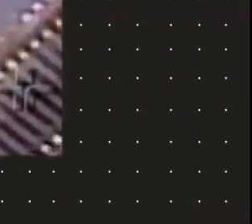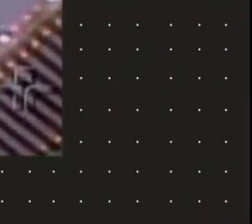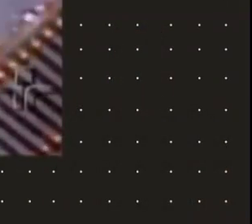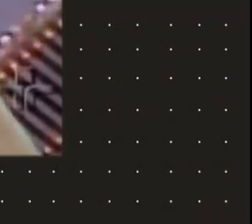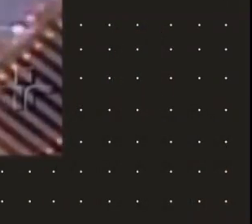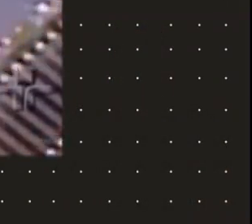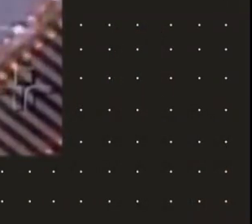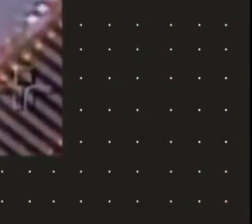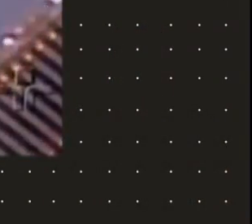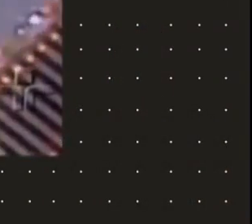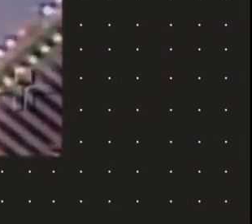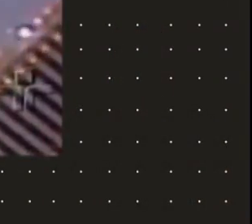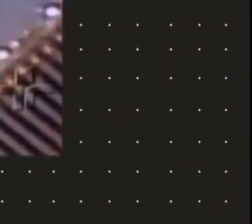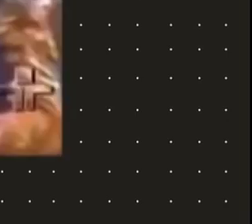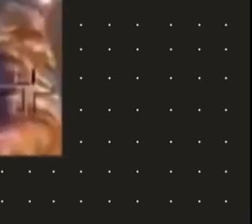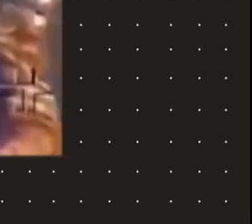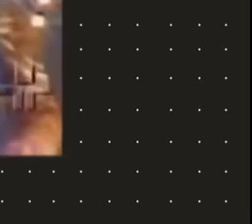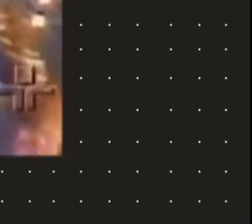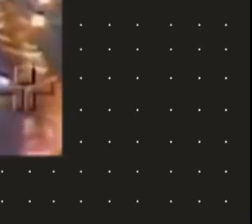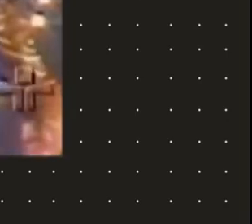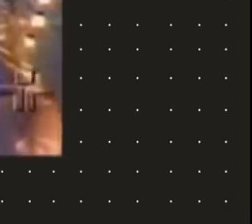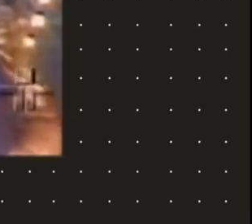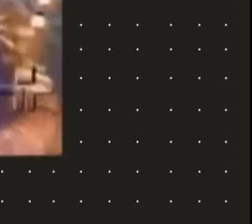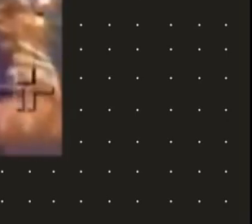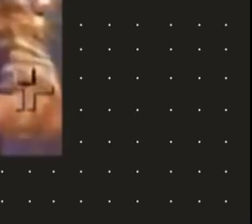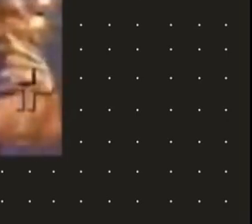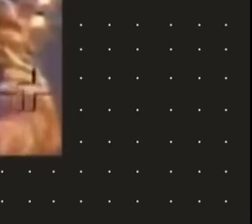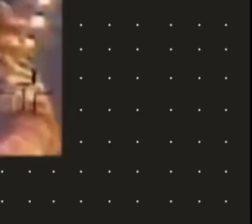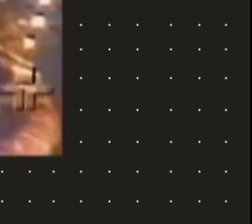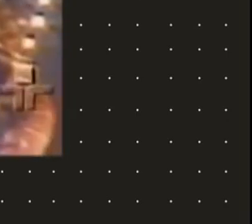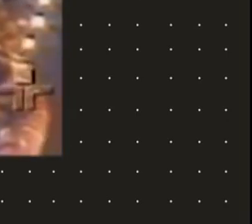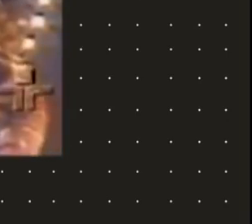na BR-3.